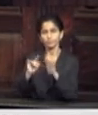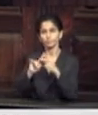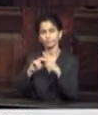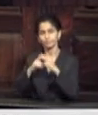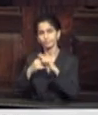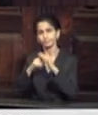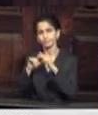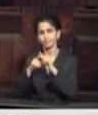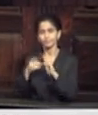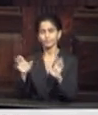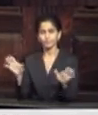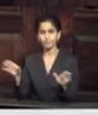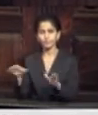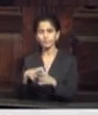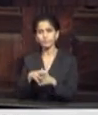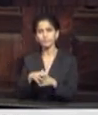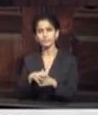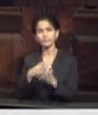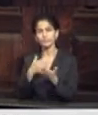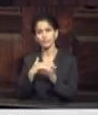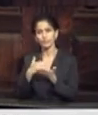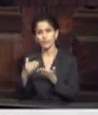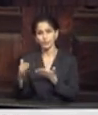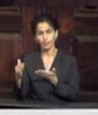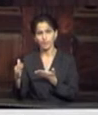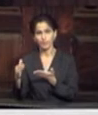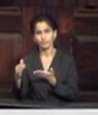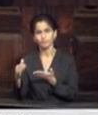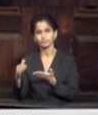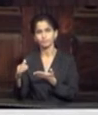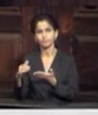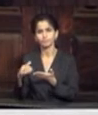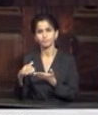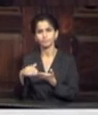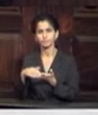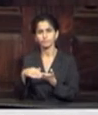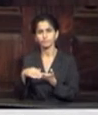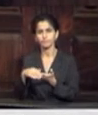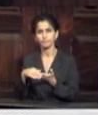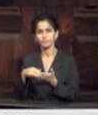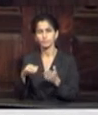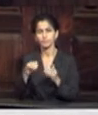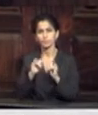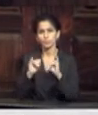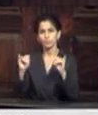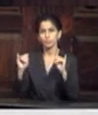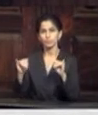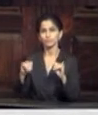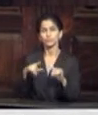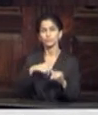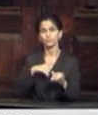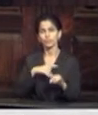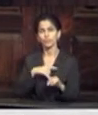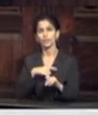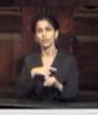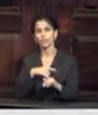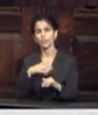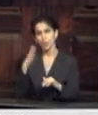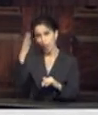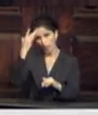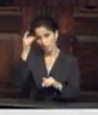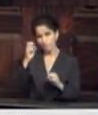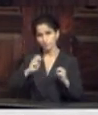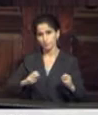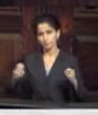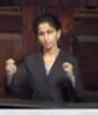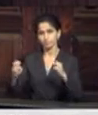Queria também, nessa introdução, que já vai se alongando, sinalizar que amanhã teremos uma importante audiência pública